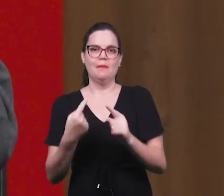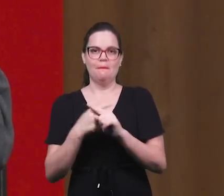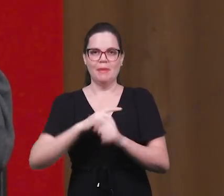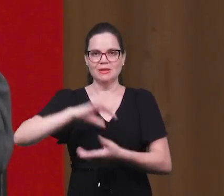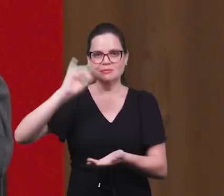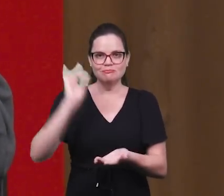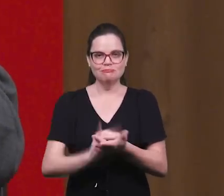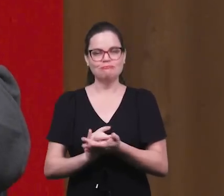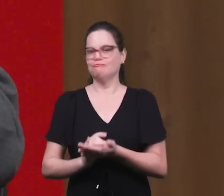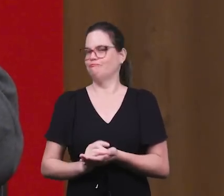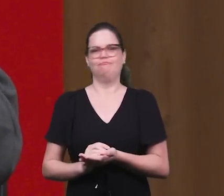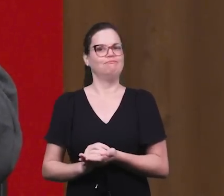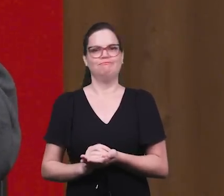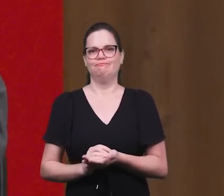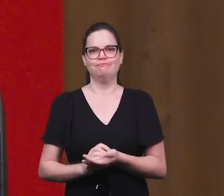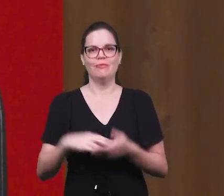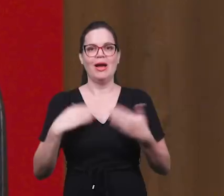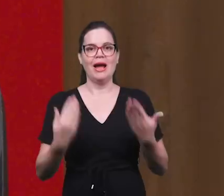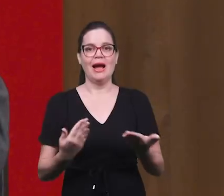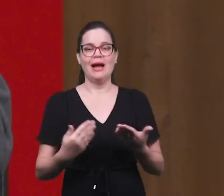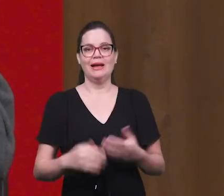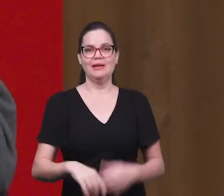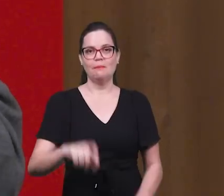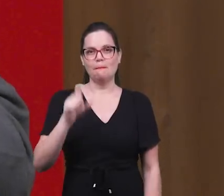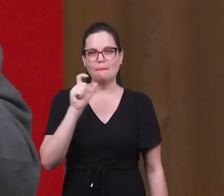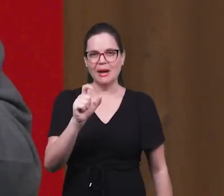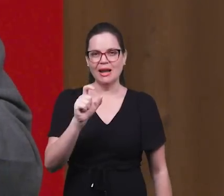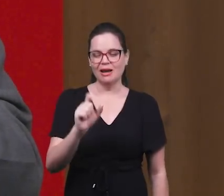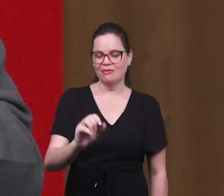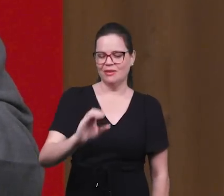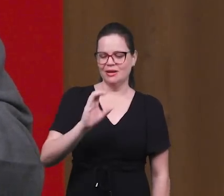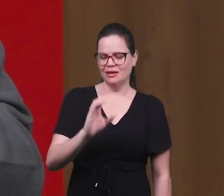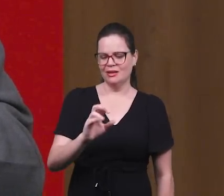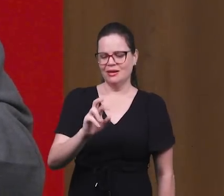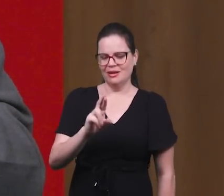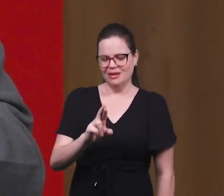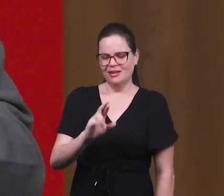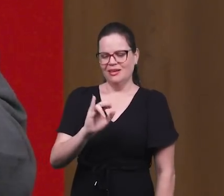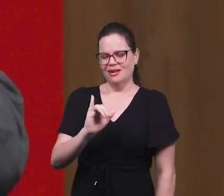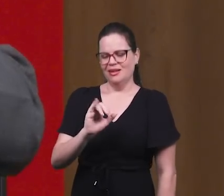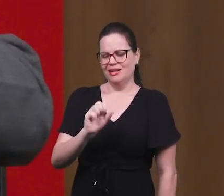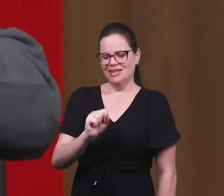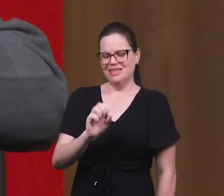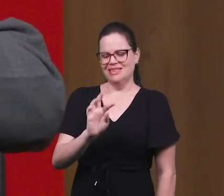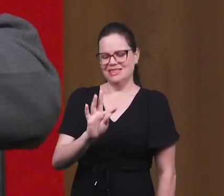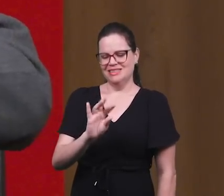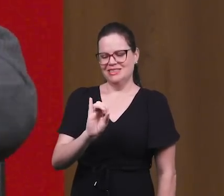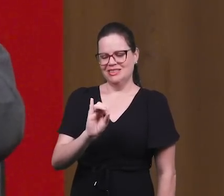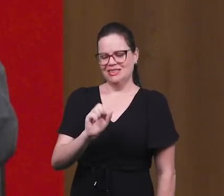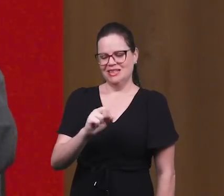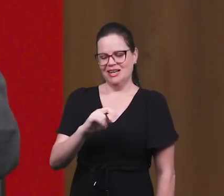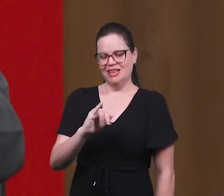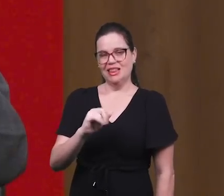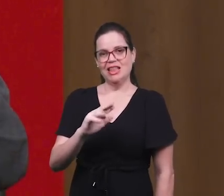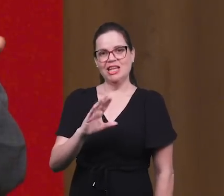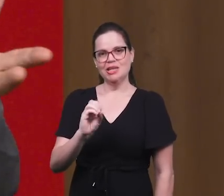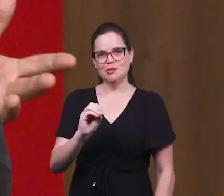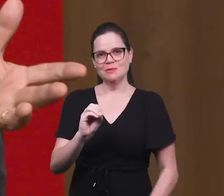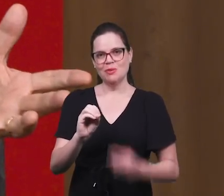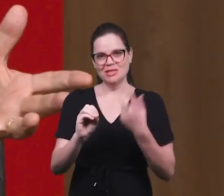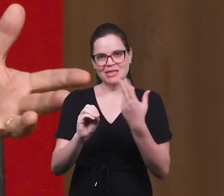cristianismo, nesse momento, passou a não representar mais os discípulos de Cristo, mas passou a significar